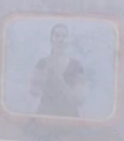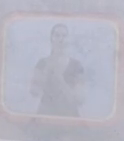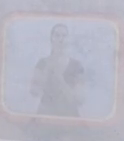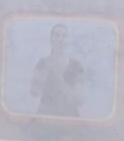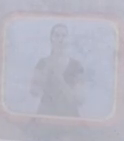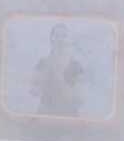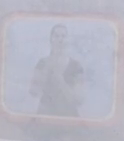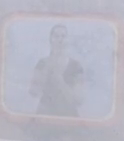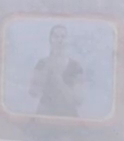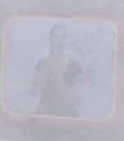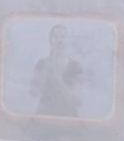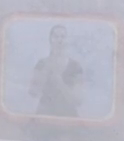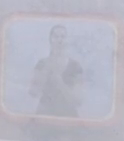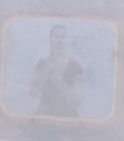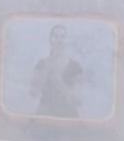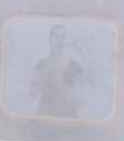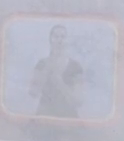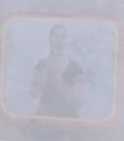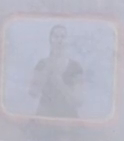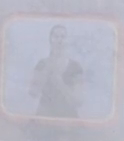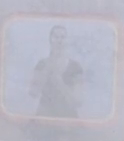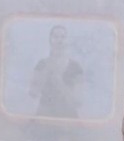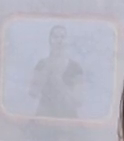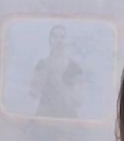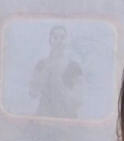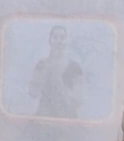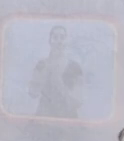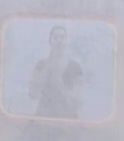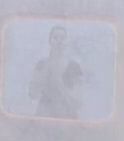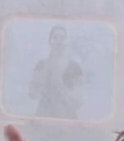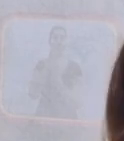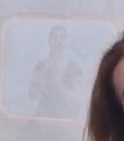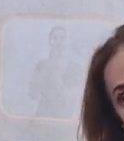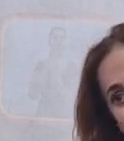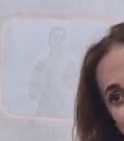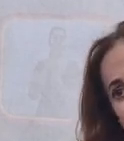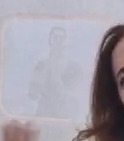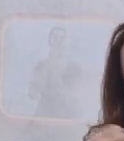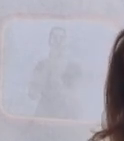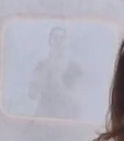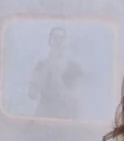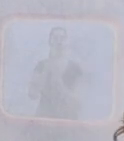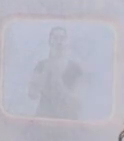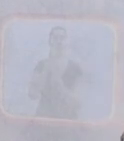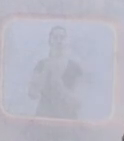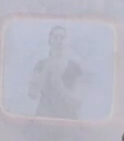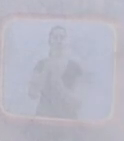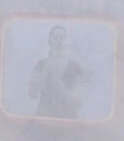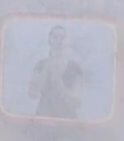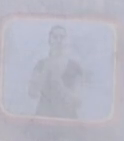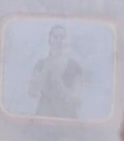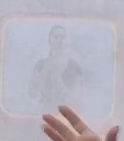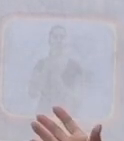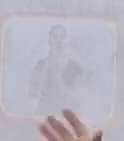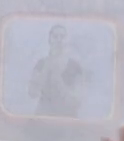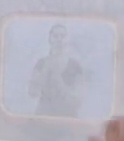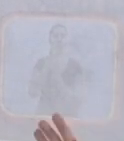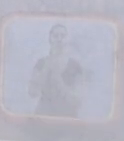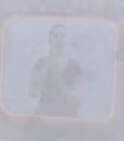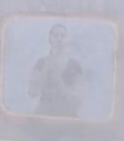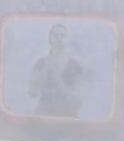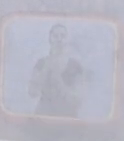errar pela segunda vez, você vai fazer fisioterapia. Nada contra a fisioterapia, mas pela minha, até